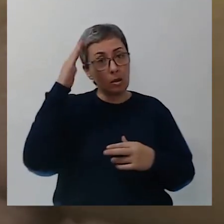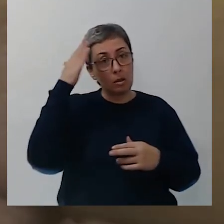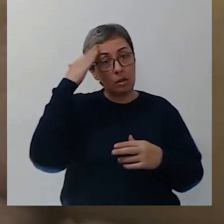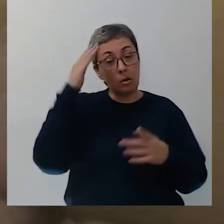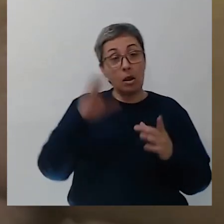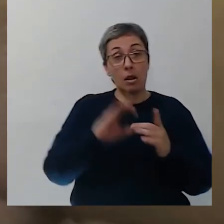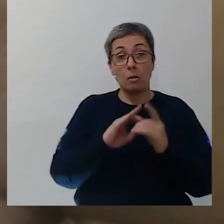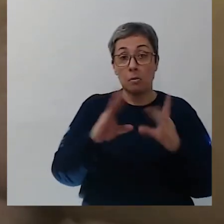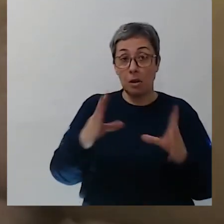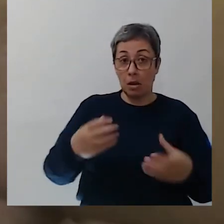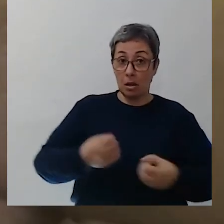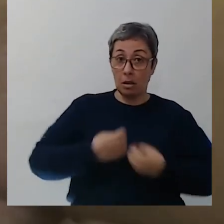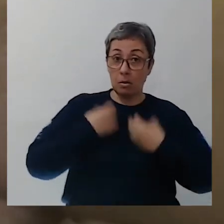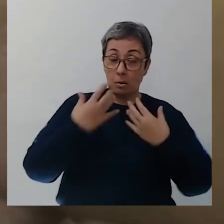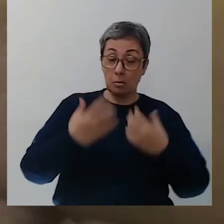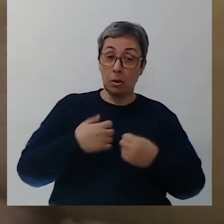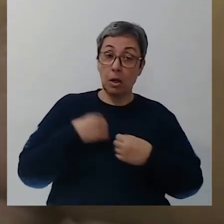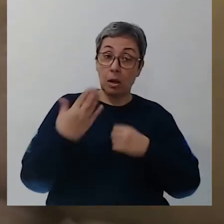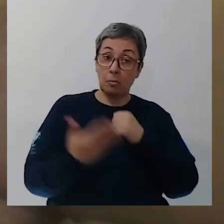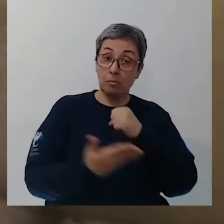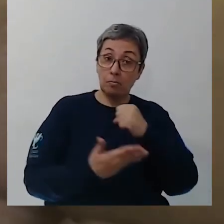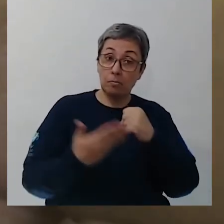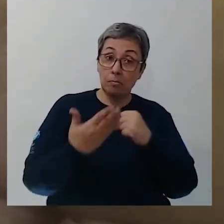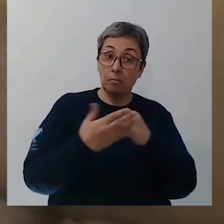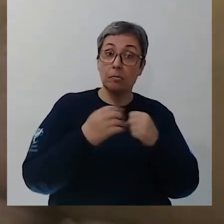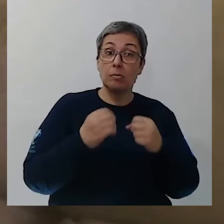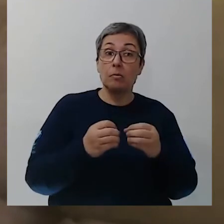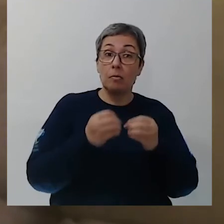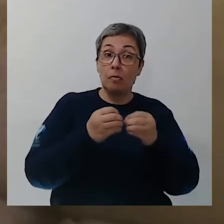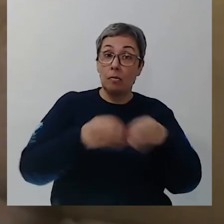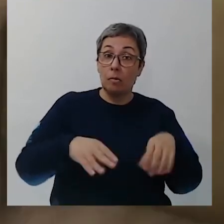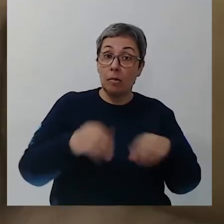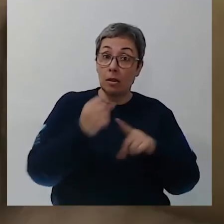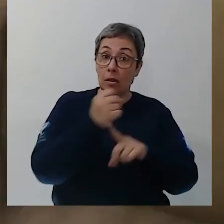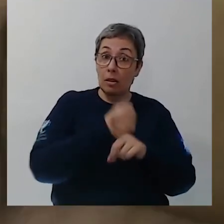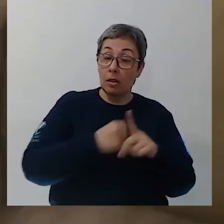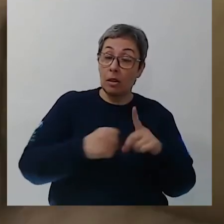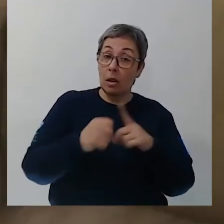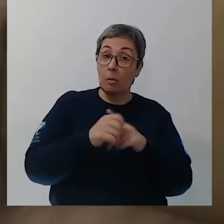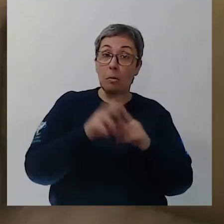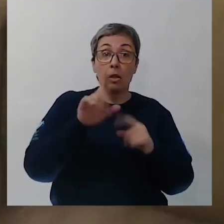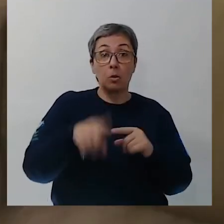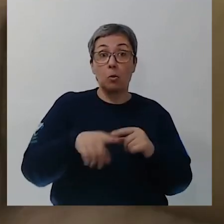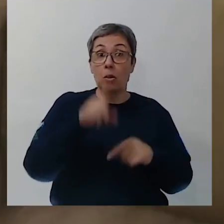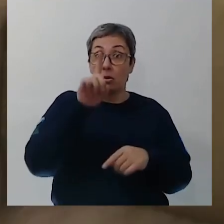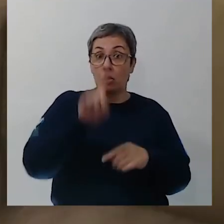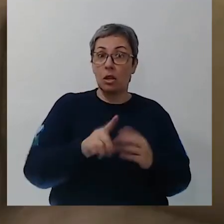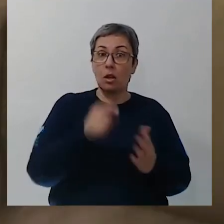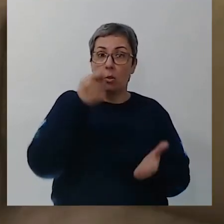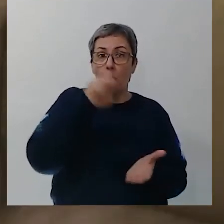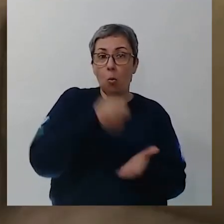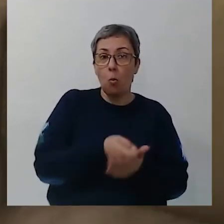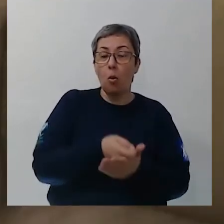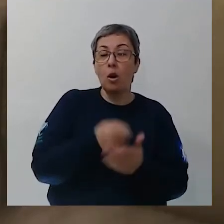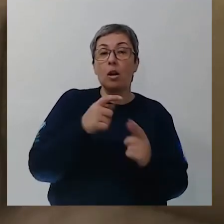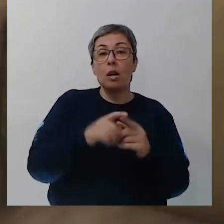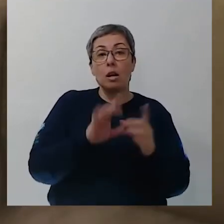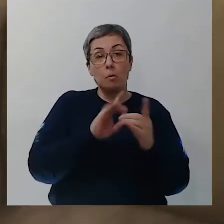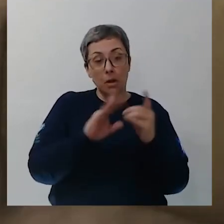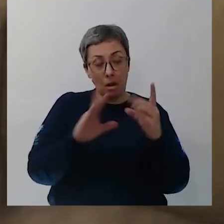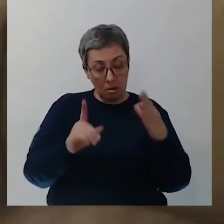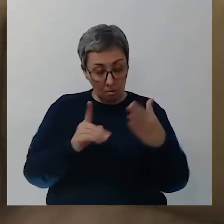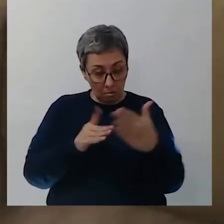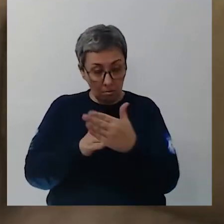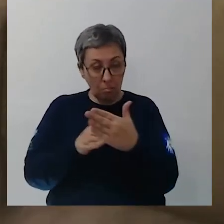entendido. Liberdade de expressão é fundamental para uma sociedade democrática, mas ela não é um direito absoluto. A liberdade